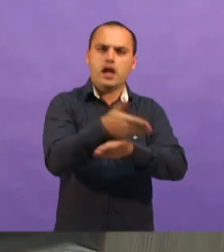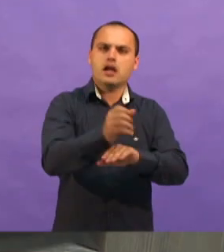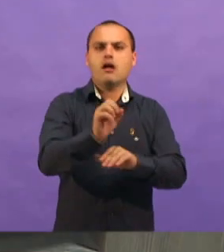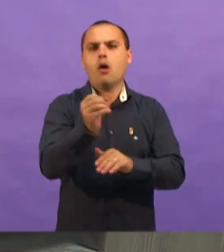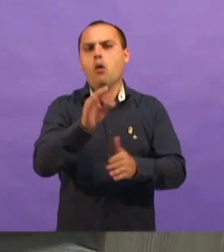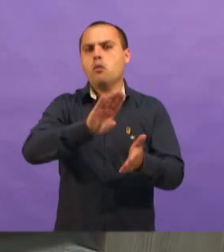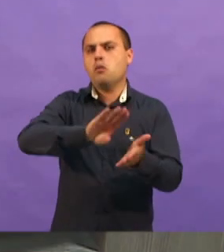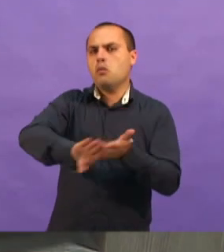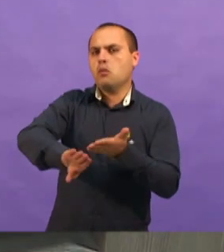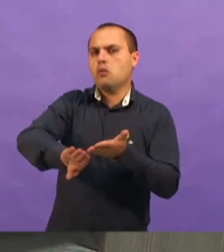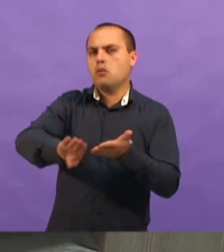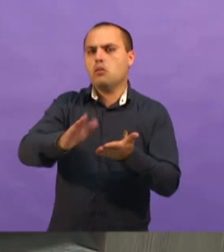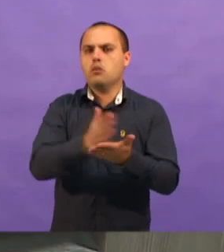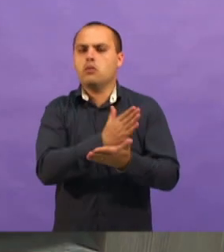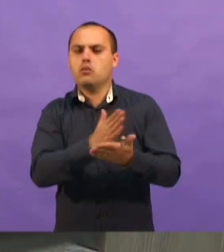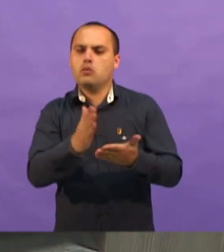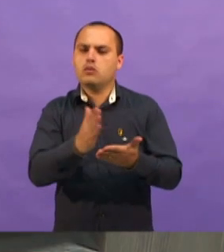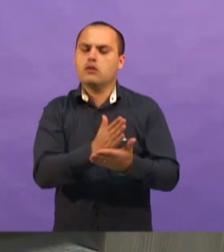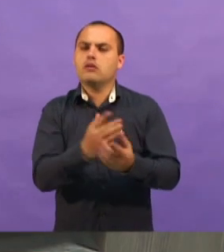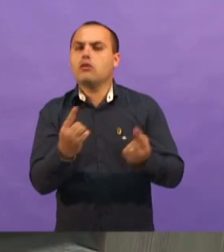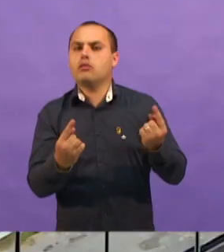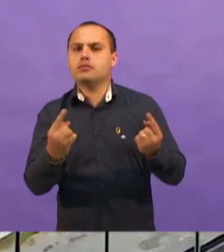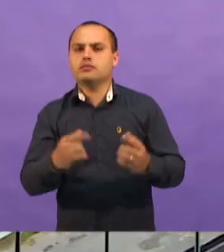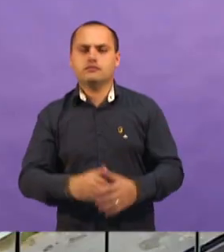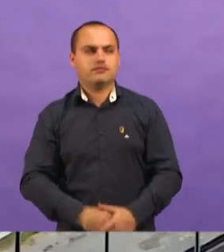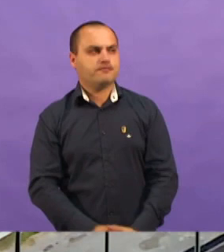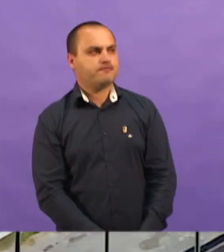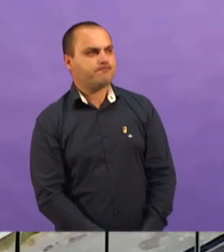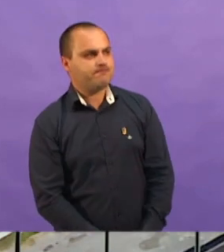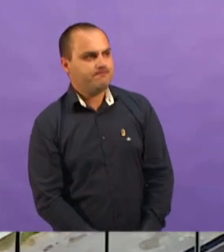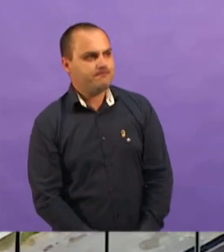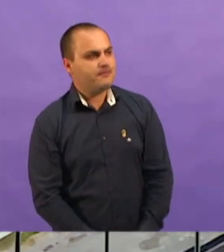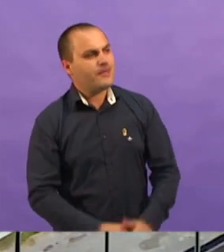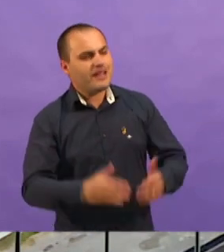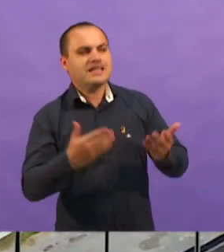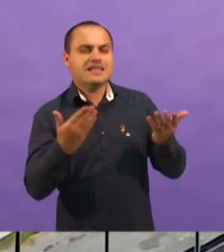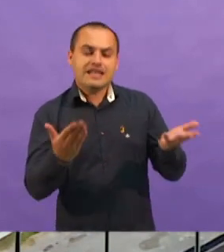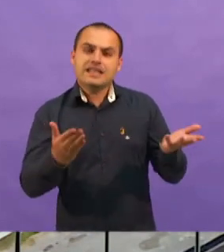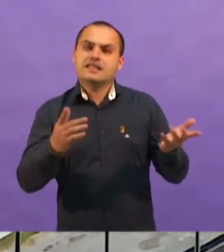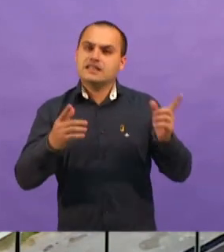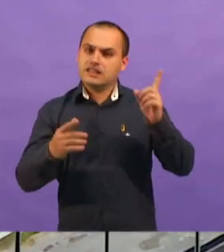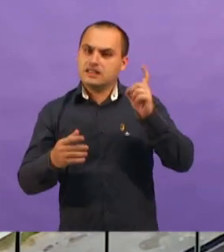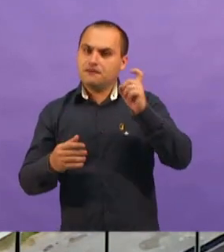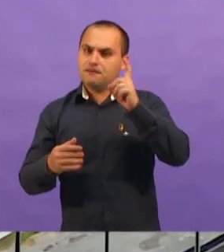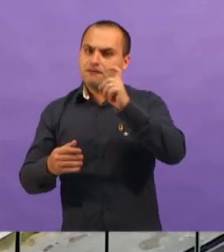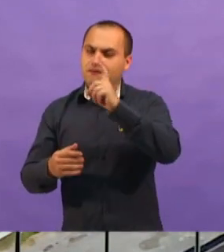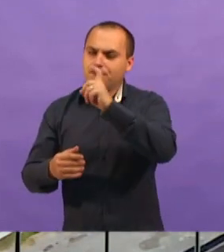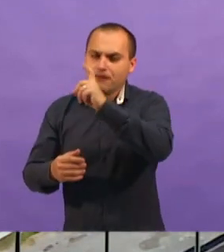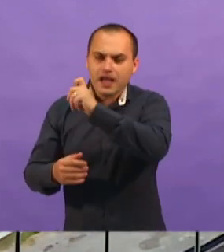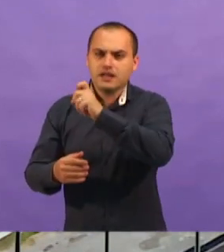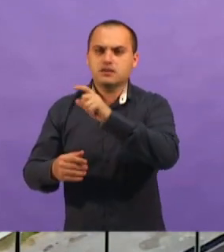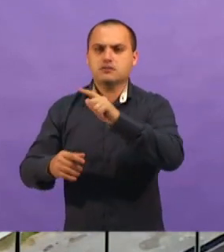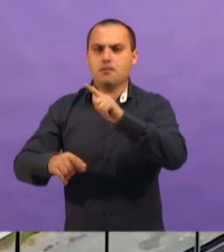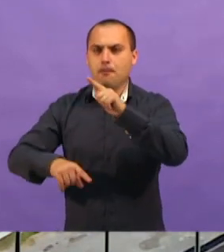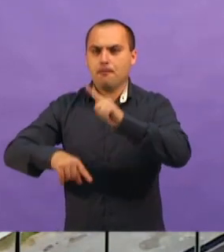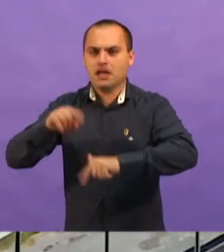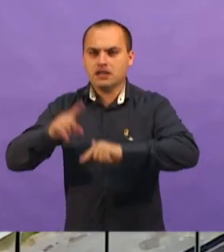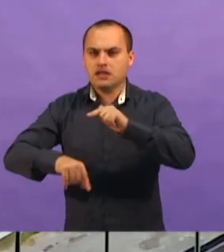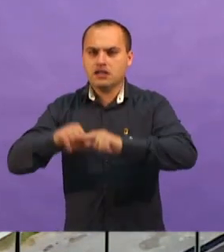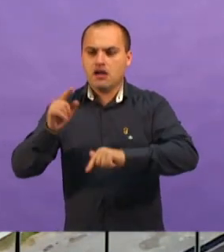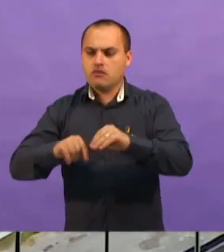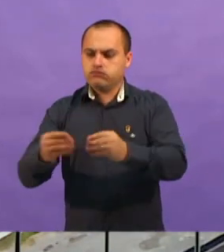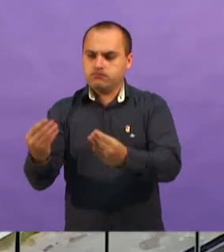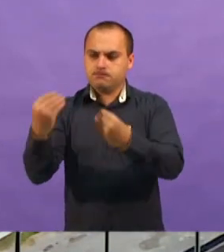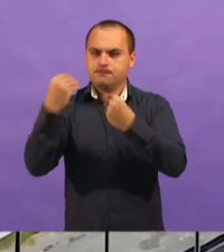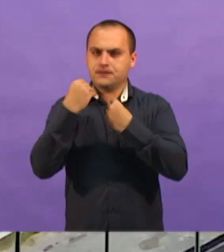É difícil ter material que não seja publicado, só mesmo se estiver muito fora,